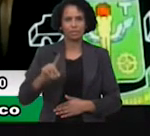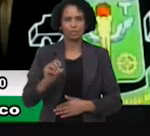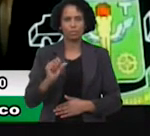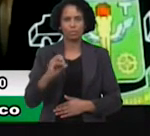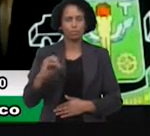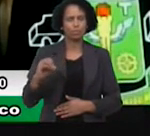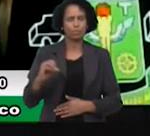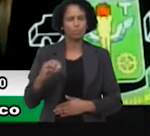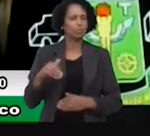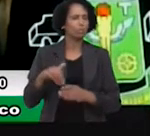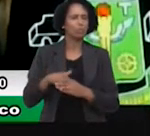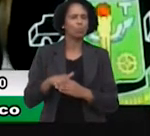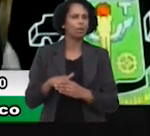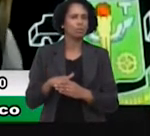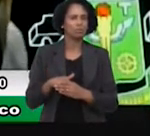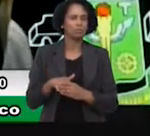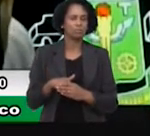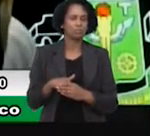Excelência?